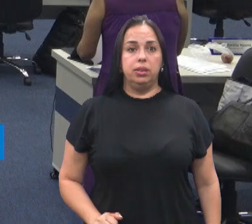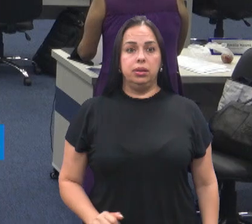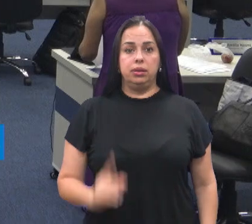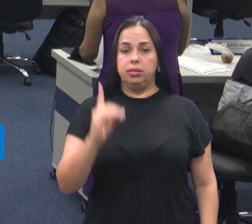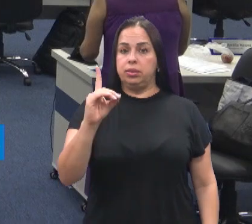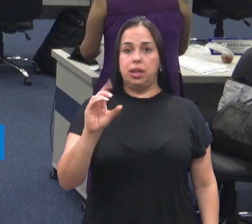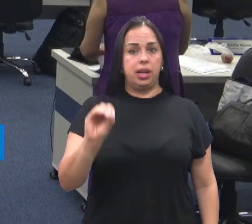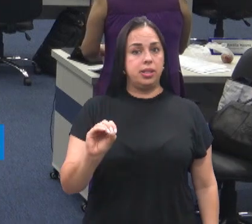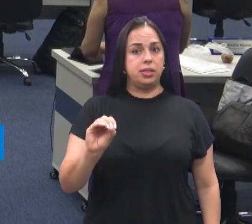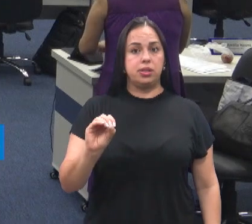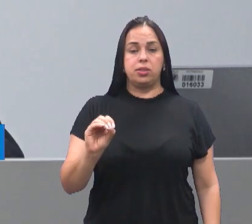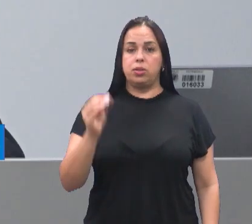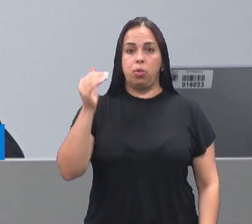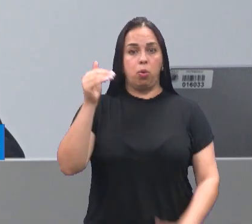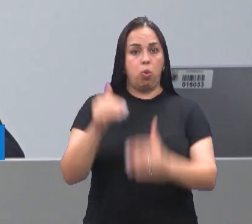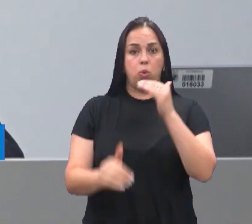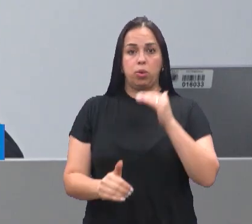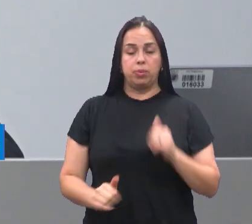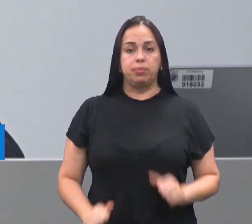contrários, senhor presidente.